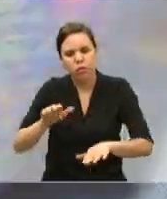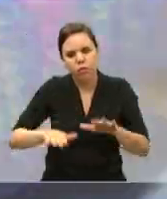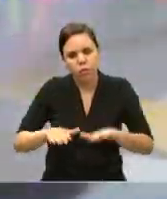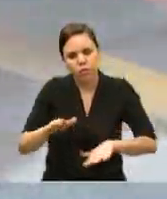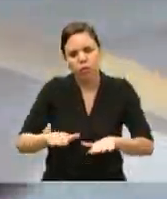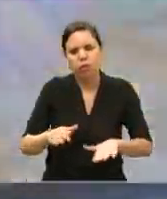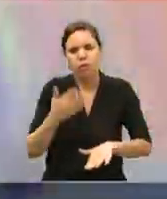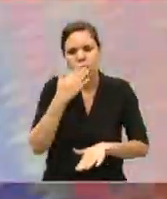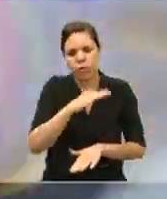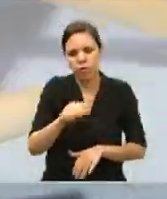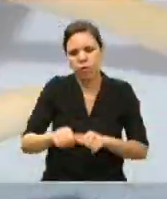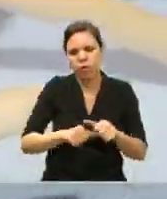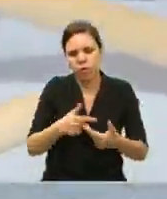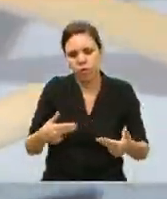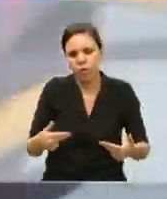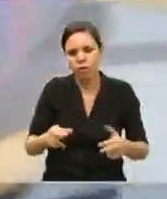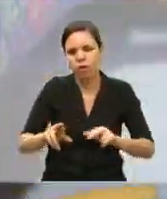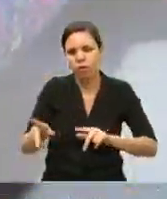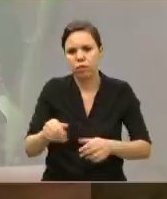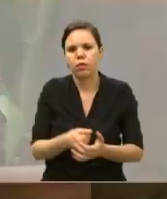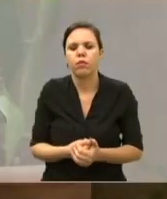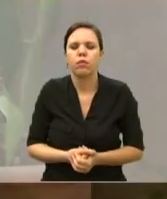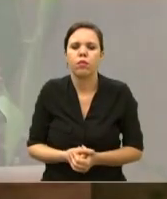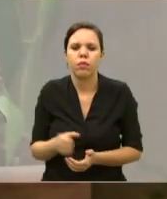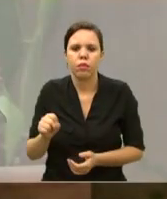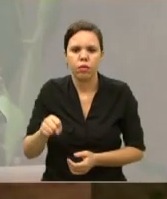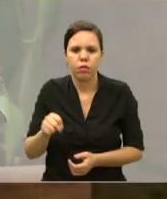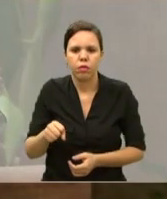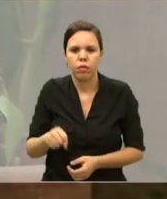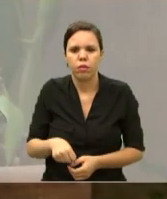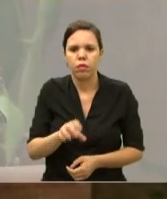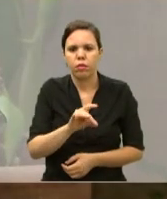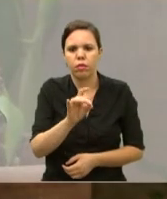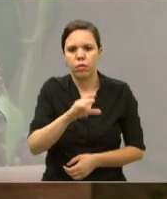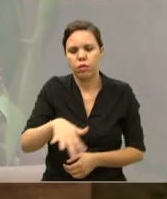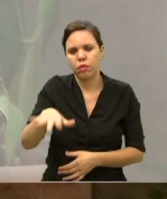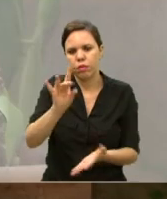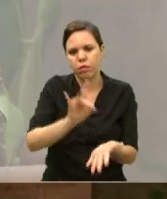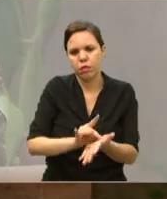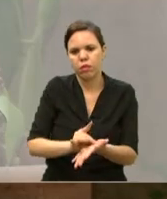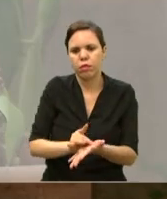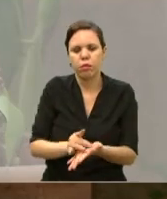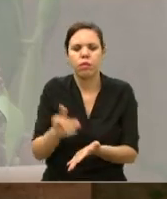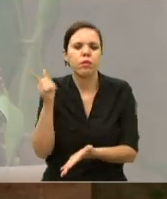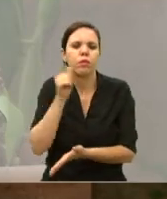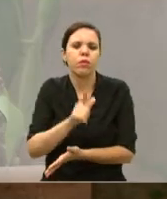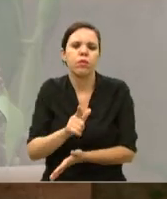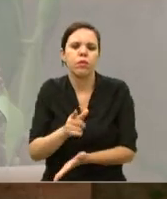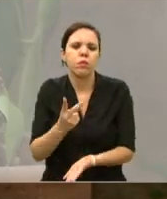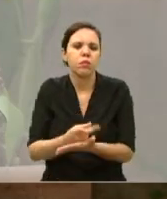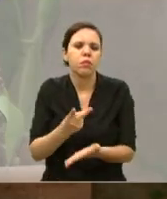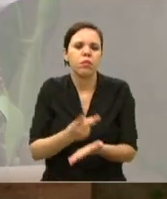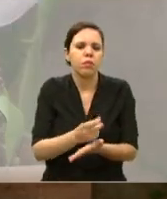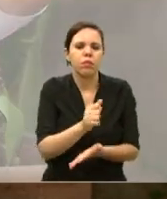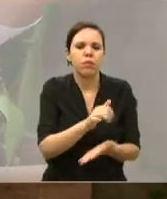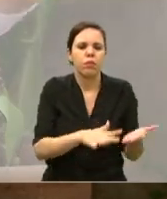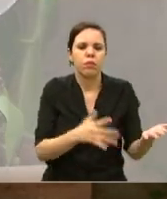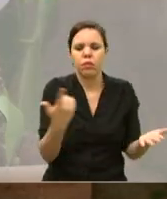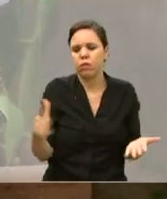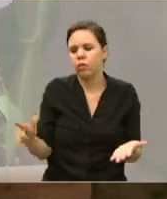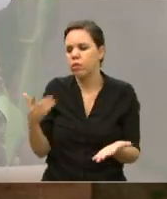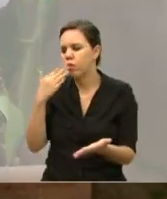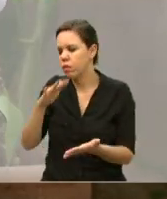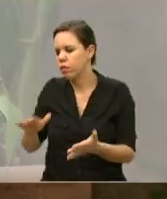comparação do estudante, do aluno dessa metodologia para as outras, o que a gente pode dizer de comparação? Assim, o que dá para a